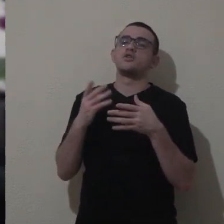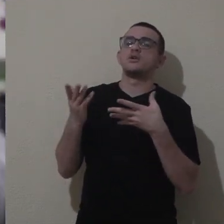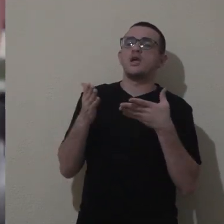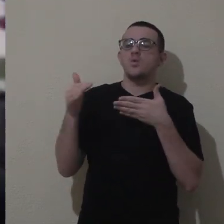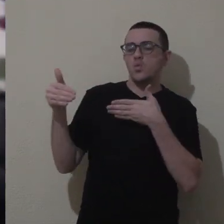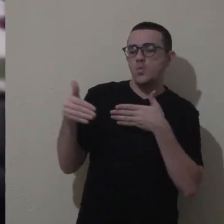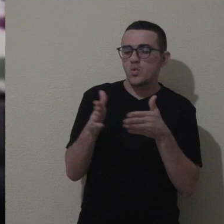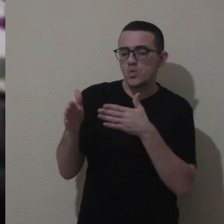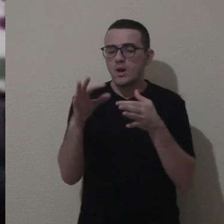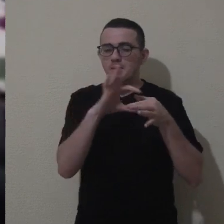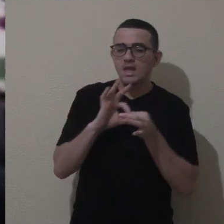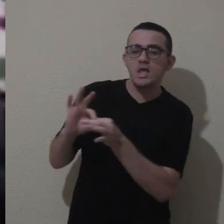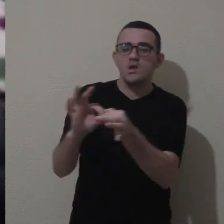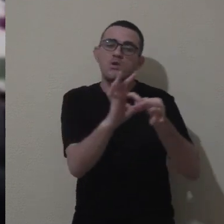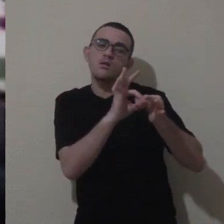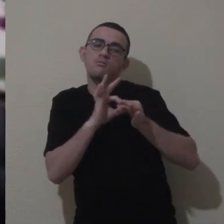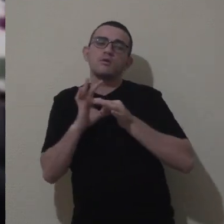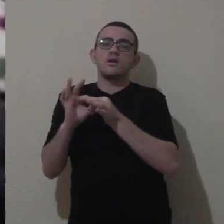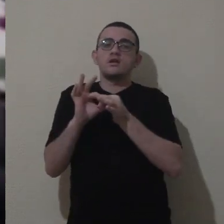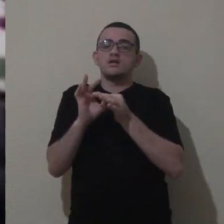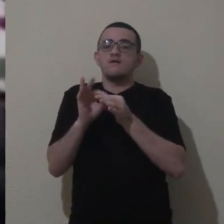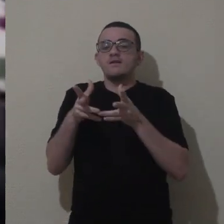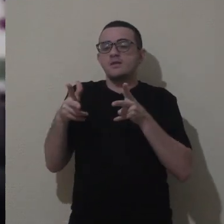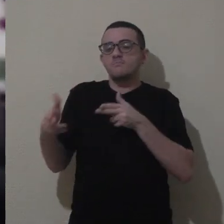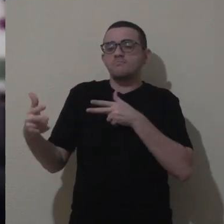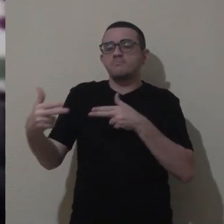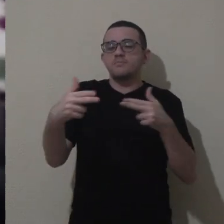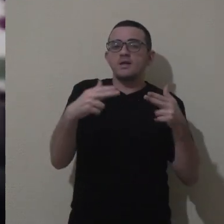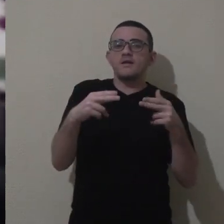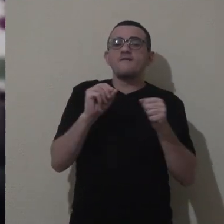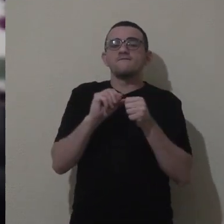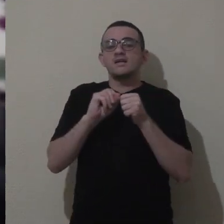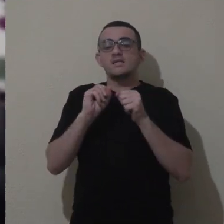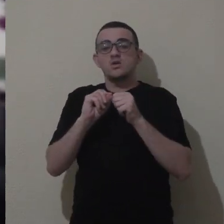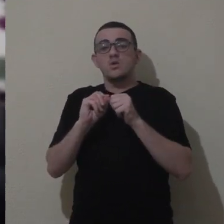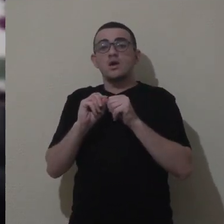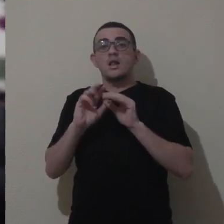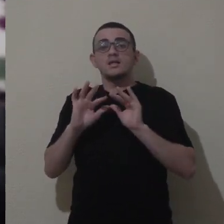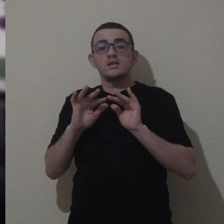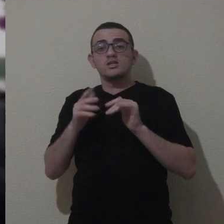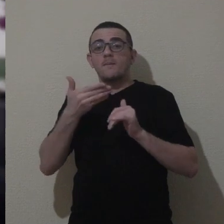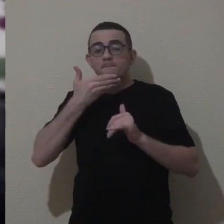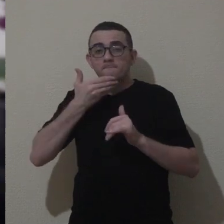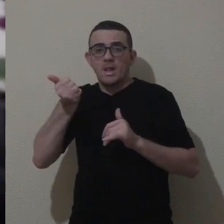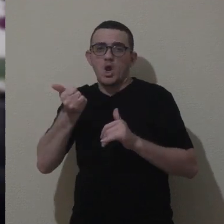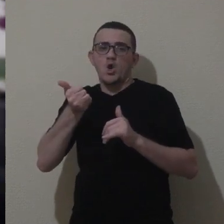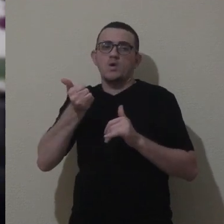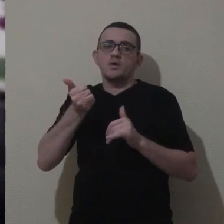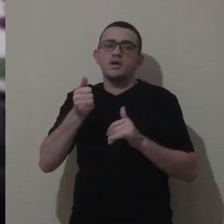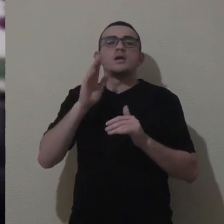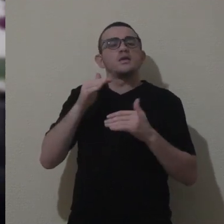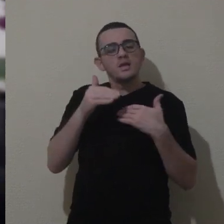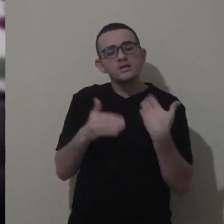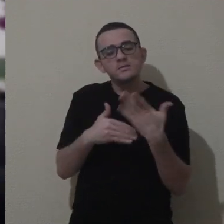vias, digamos, de redes, elas vão sendo aparadas, tornando elas mais eficientes, né? E